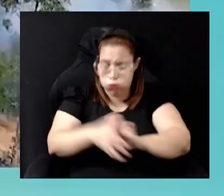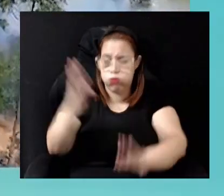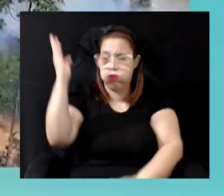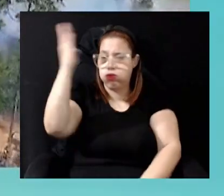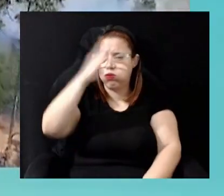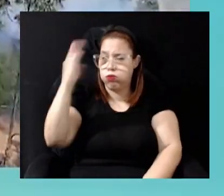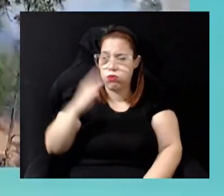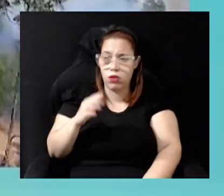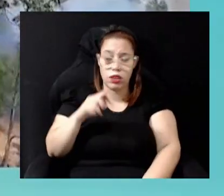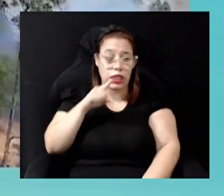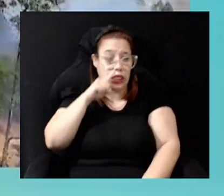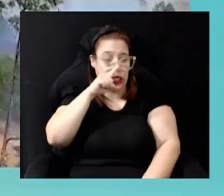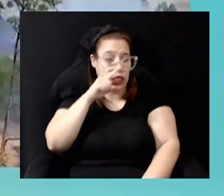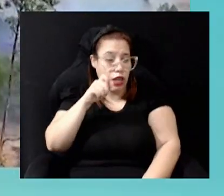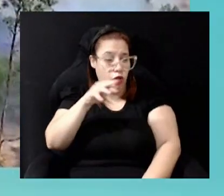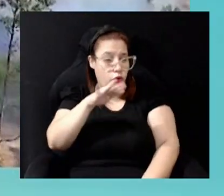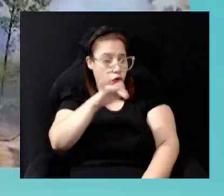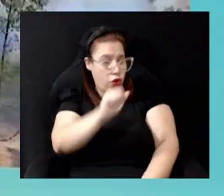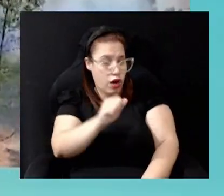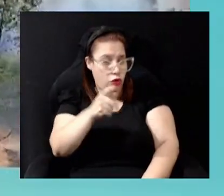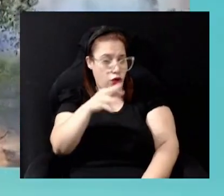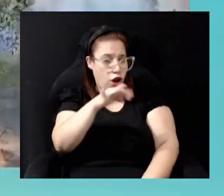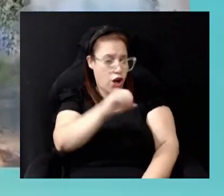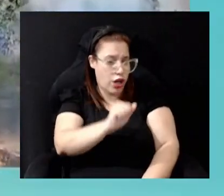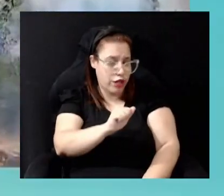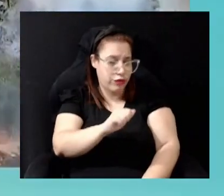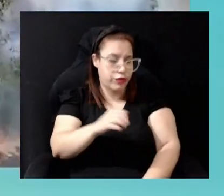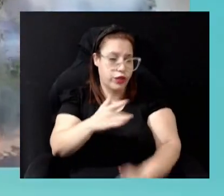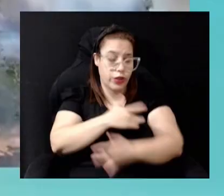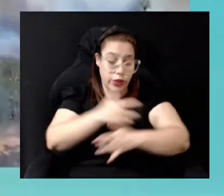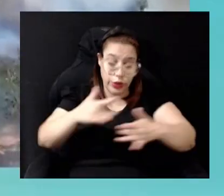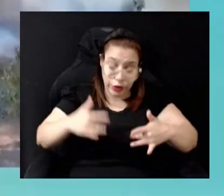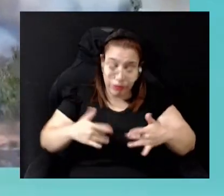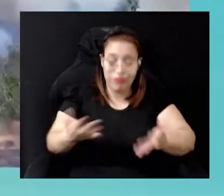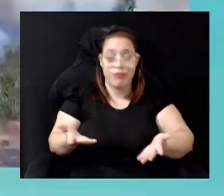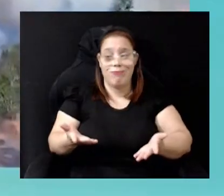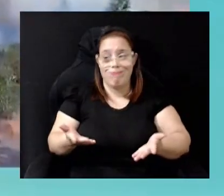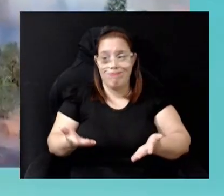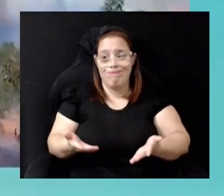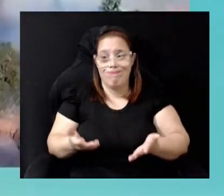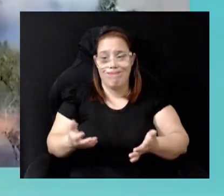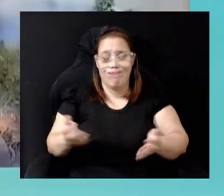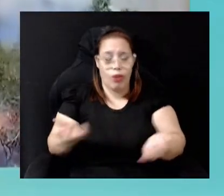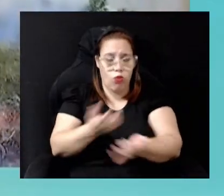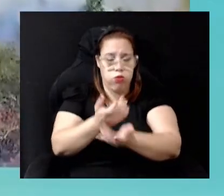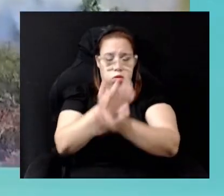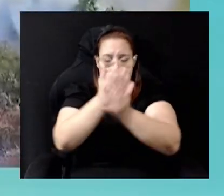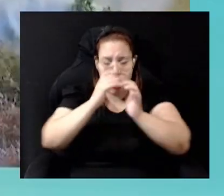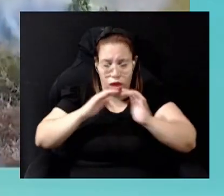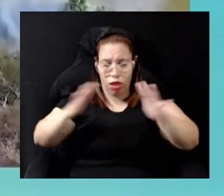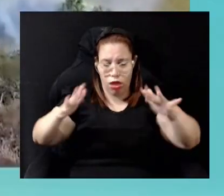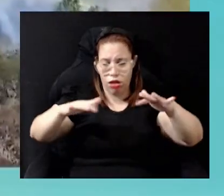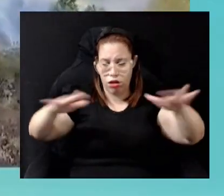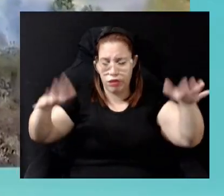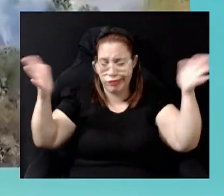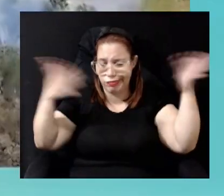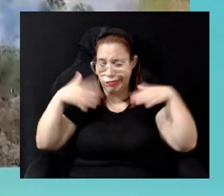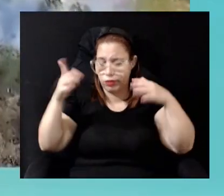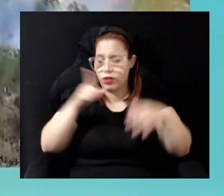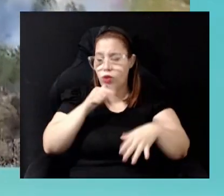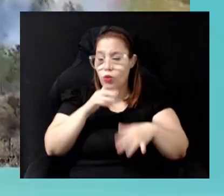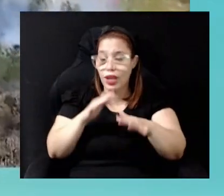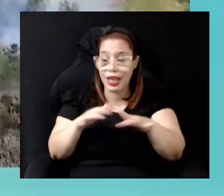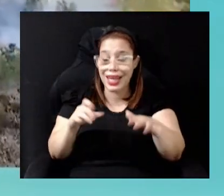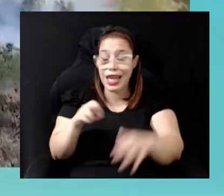a fauna, flora e a saúde das pessoas, os incêndios florestais afetam o ciclo da água, que é o